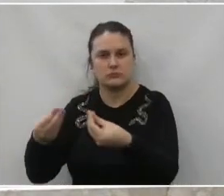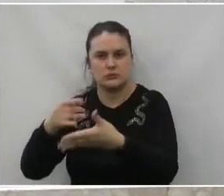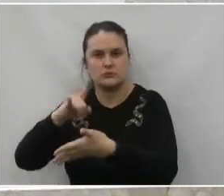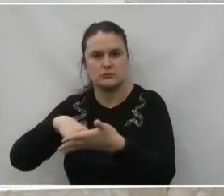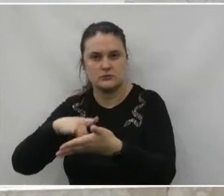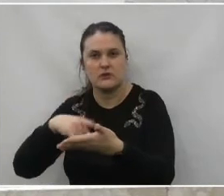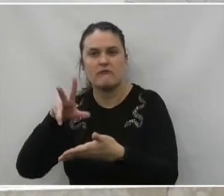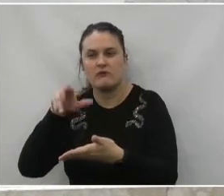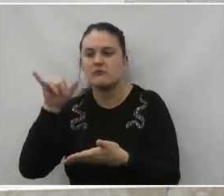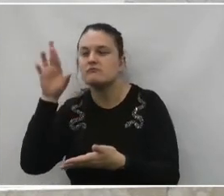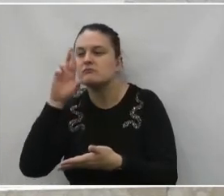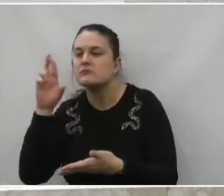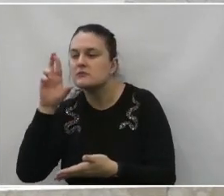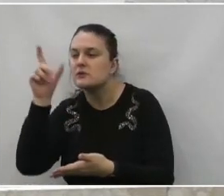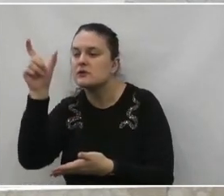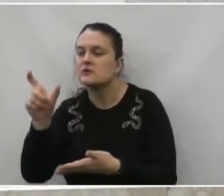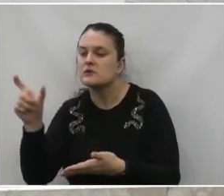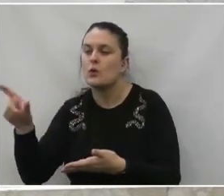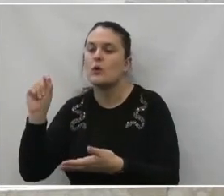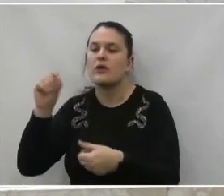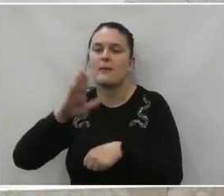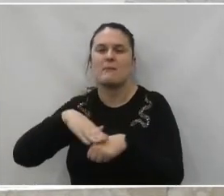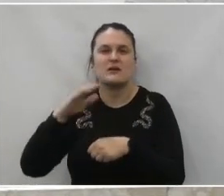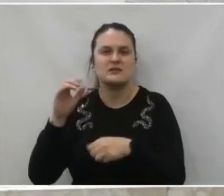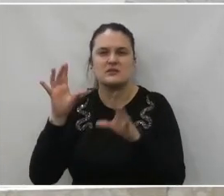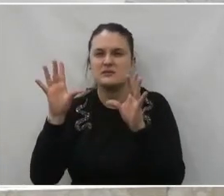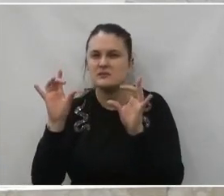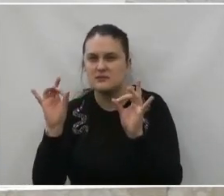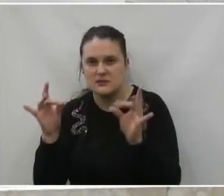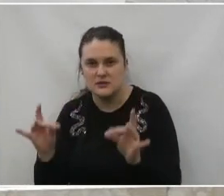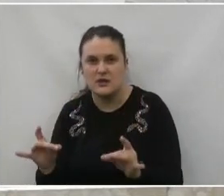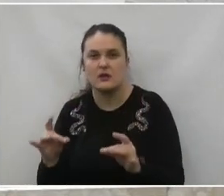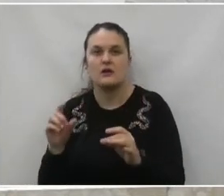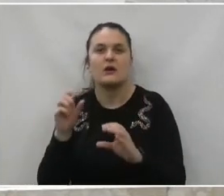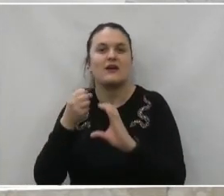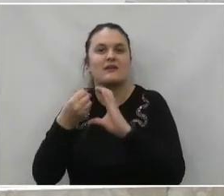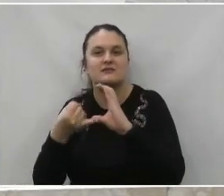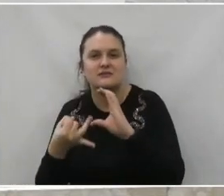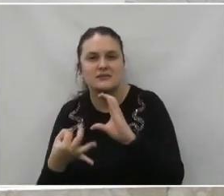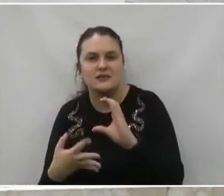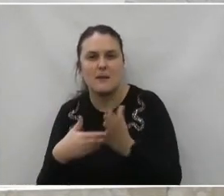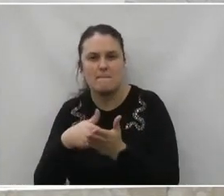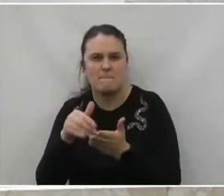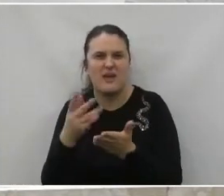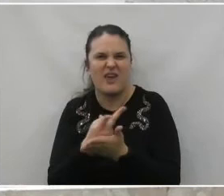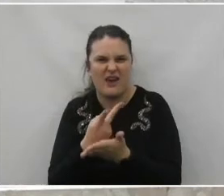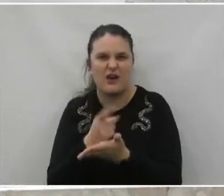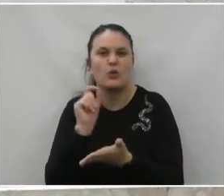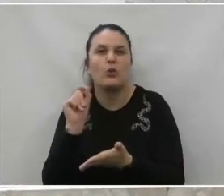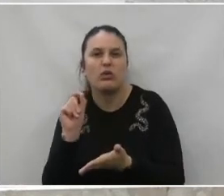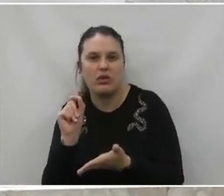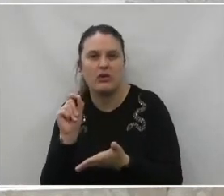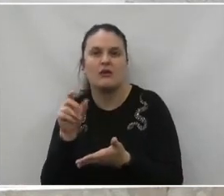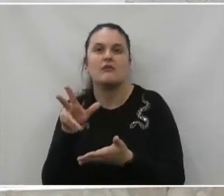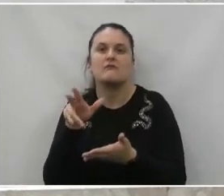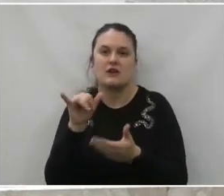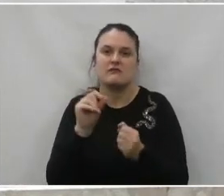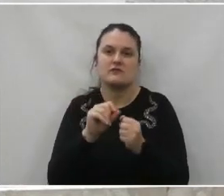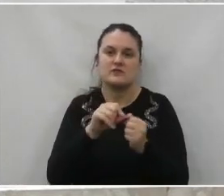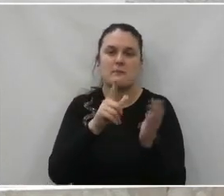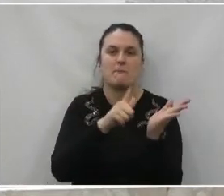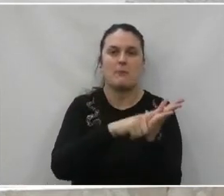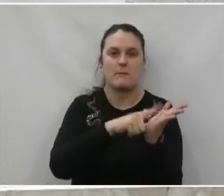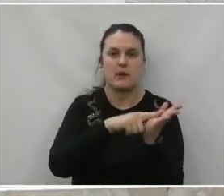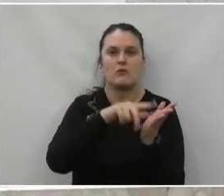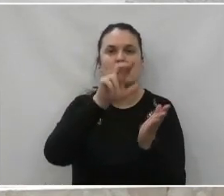averiguando os seus elementos e requisitos essenciais à caracterização da infração, lavrará respectivo auto de infração